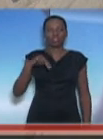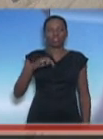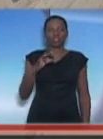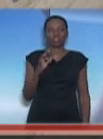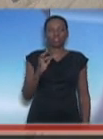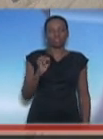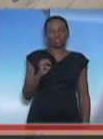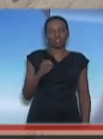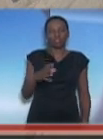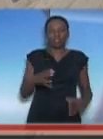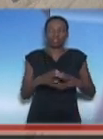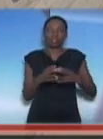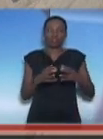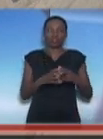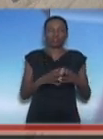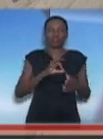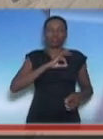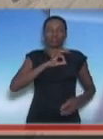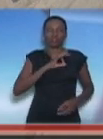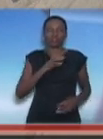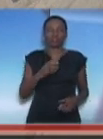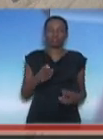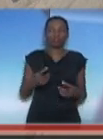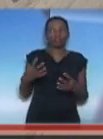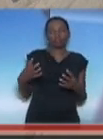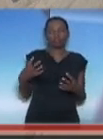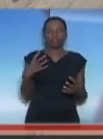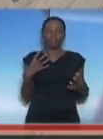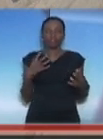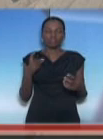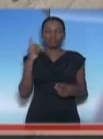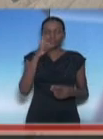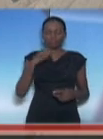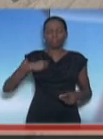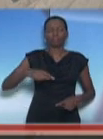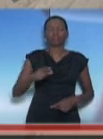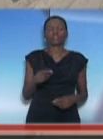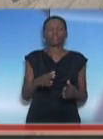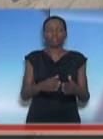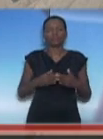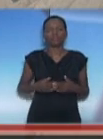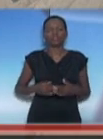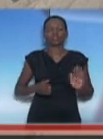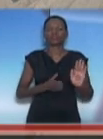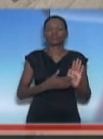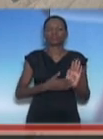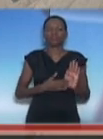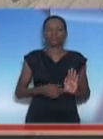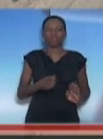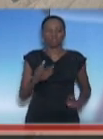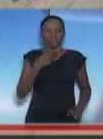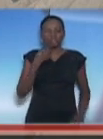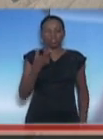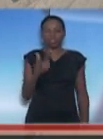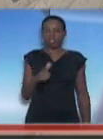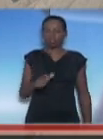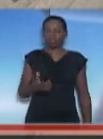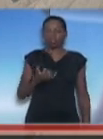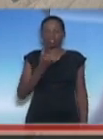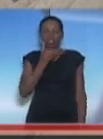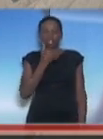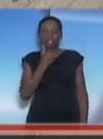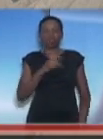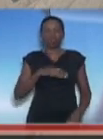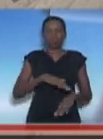constrangimento por parte da equipe da guarnição de rádio patrulha. E quando eu cheguei ao local, a primeira coisa que eu pedi ao indivíduo foi identificação. Ele falou que não tinha, deu desculpas,